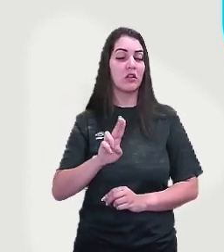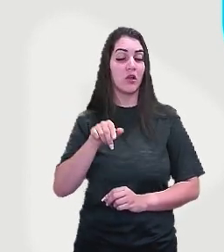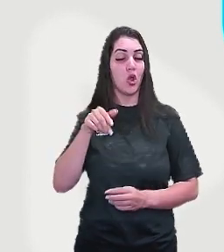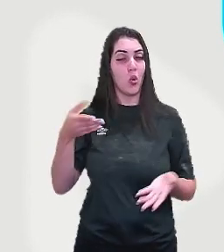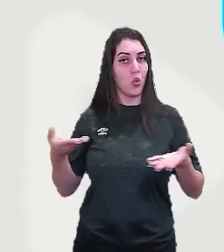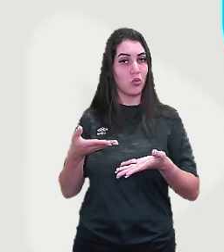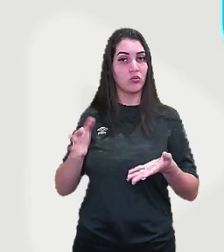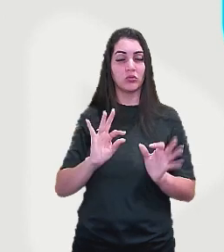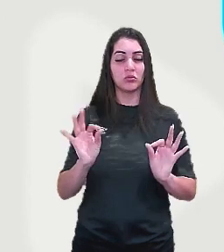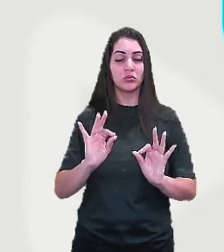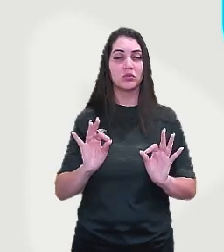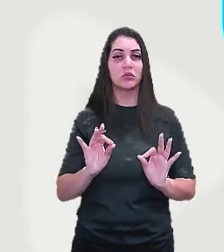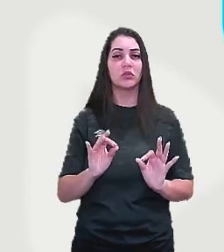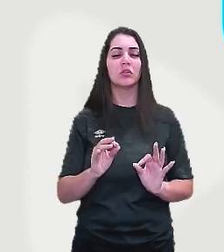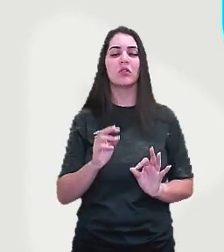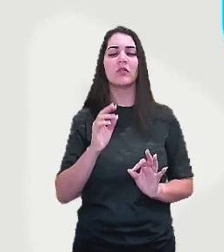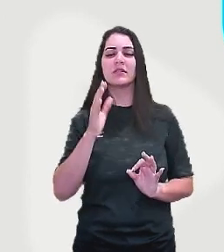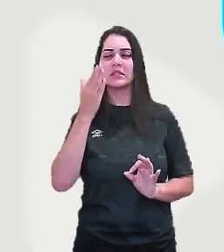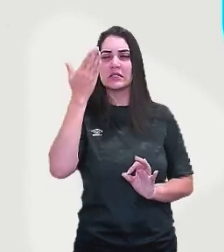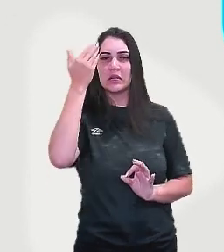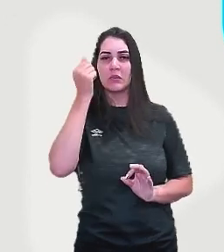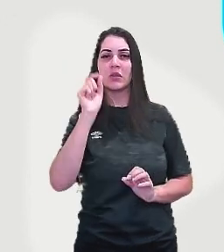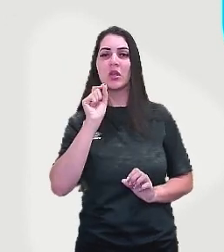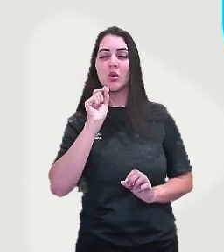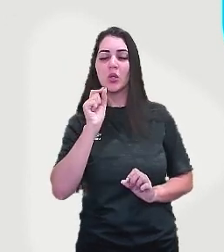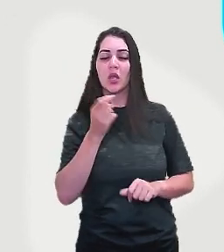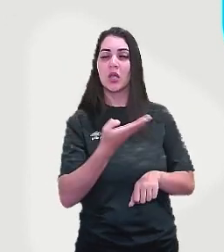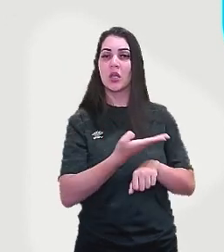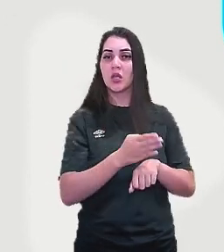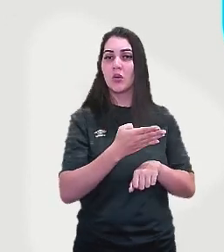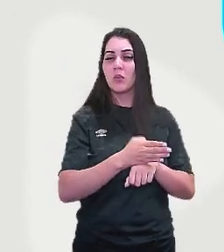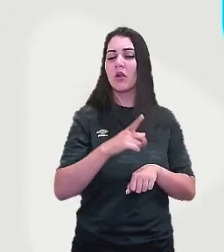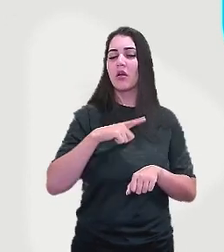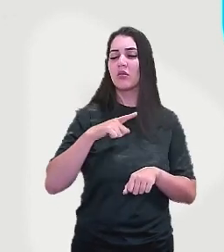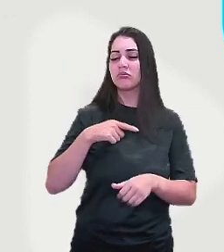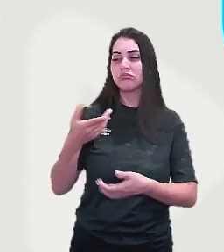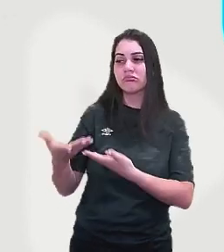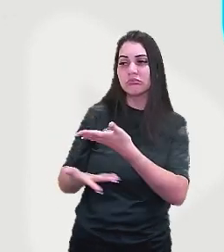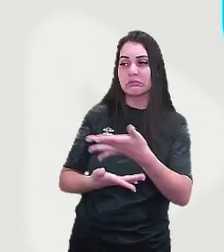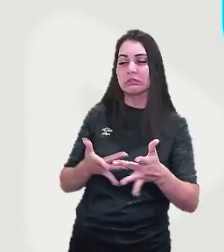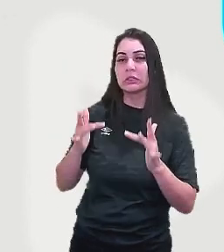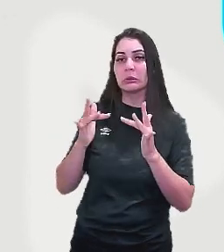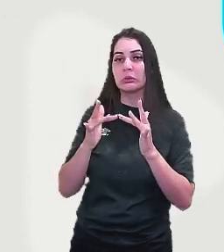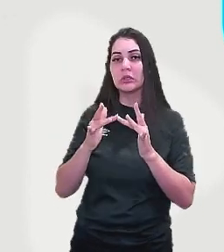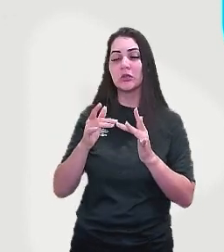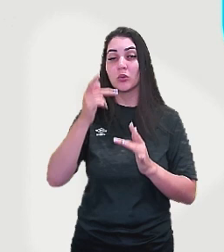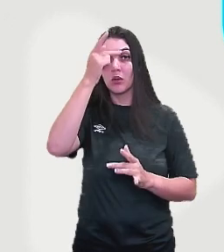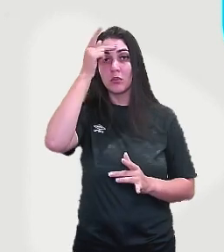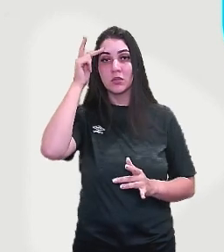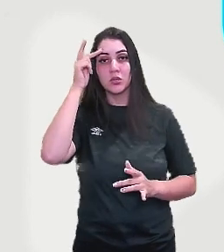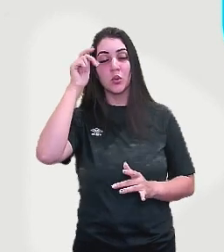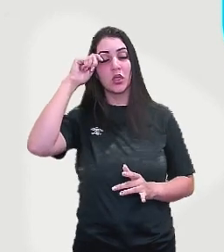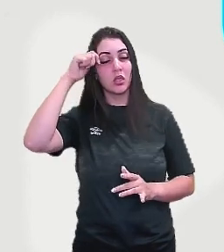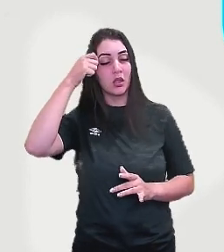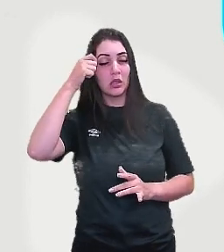olhos, porque sabiam que um branco teve relações com um negro e não era aceito.